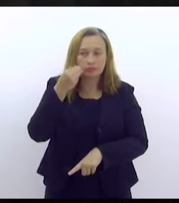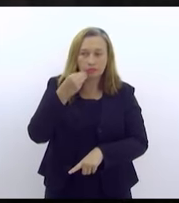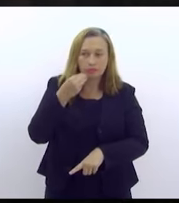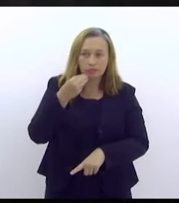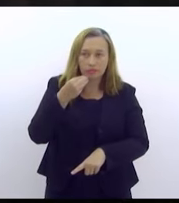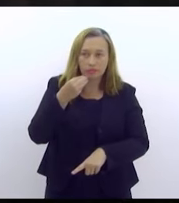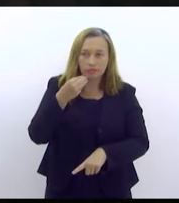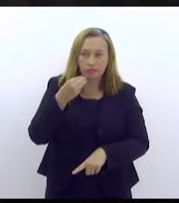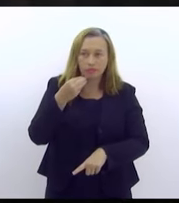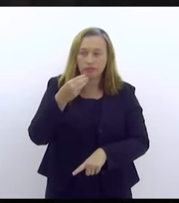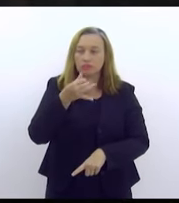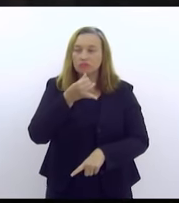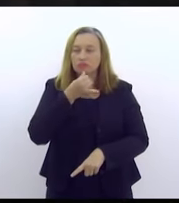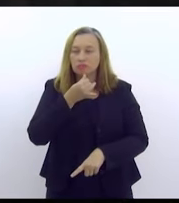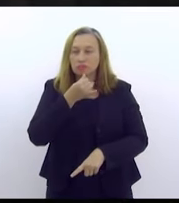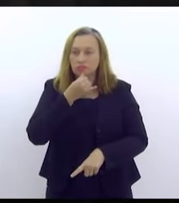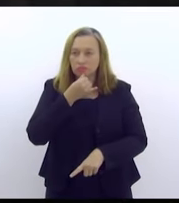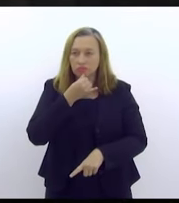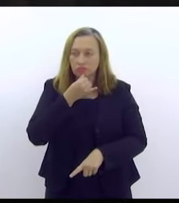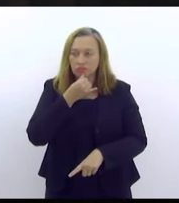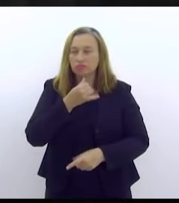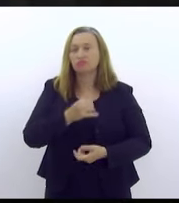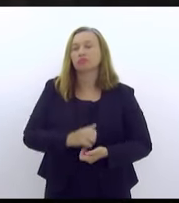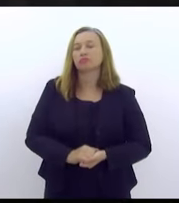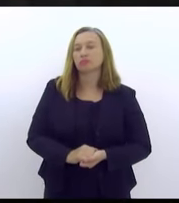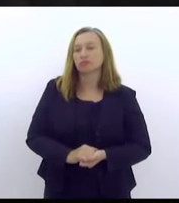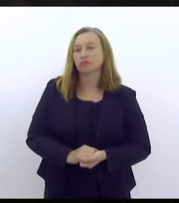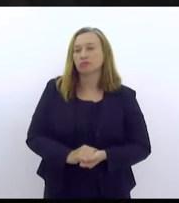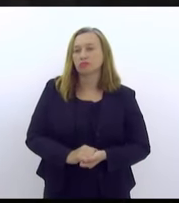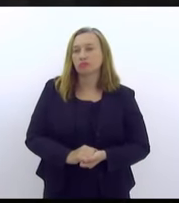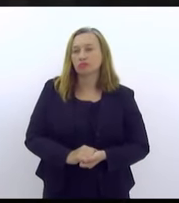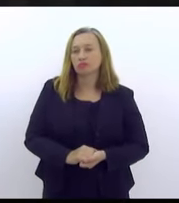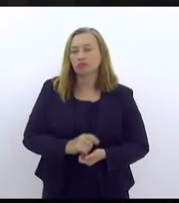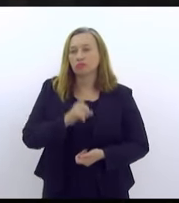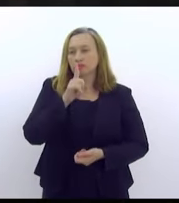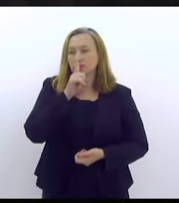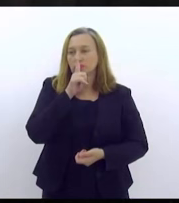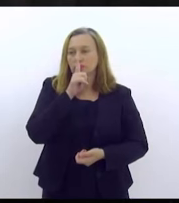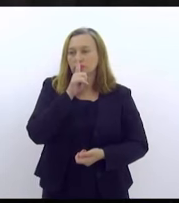violações bárbaras e um horror insondável.